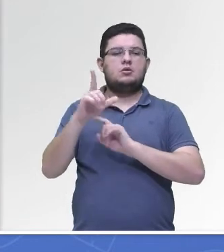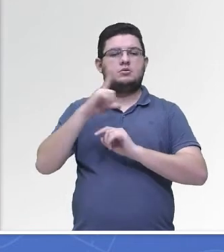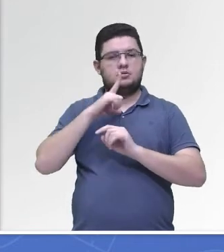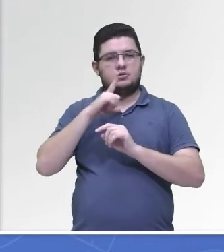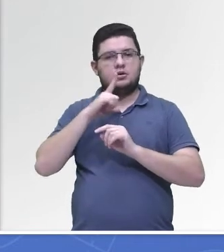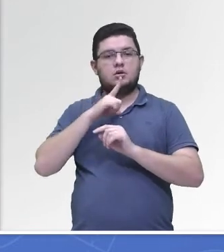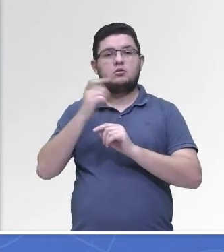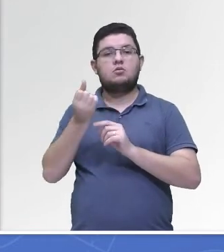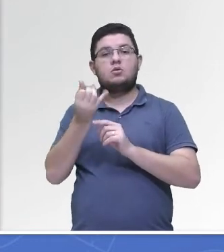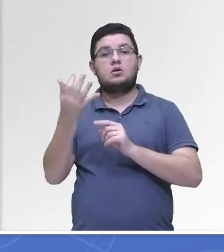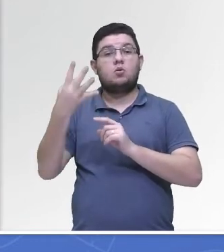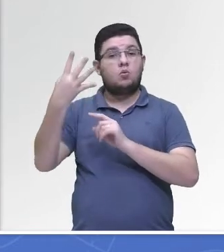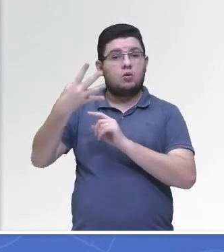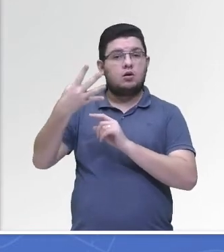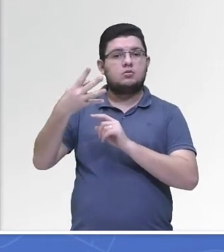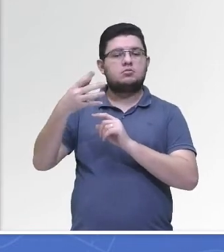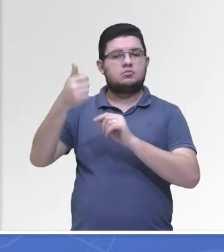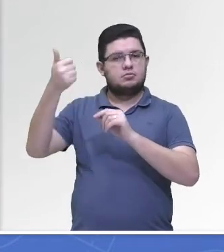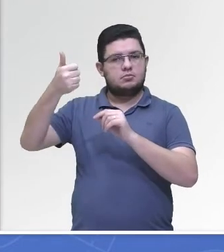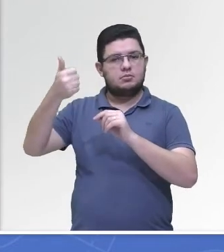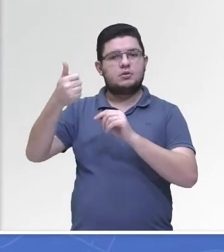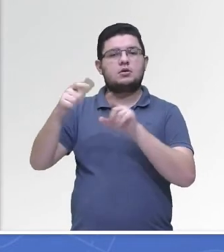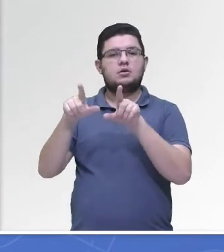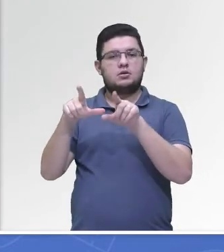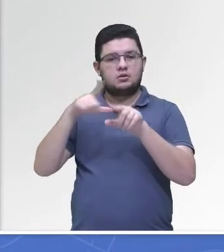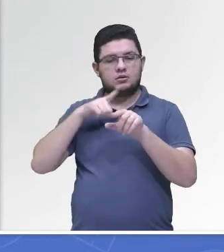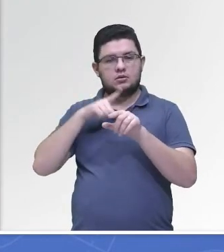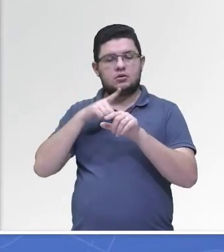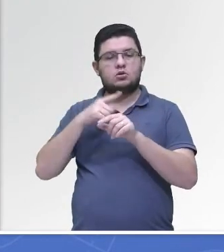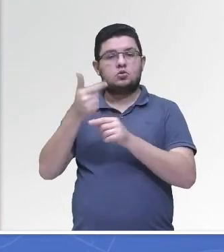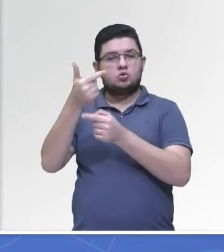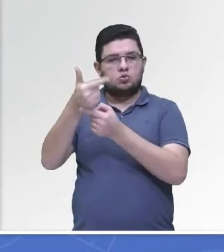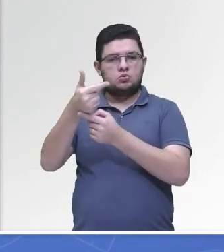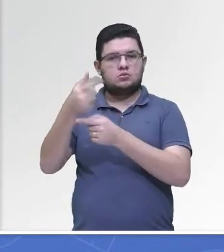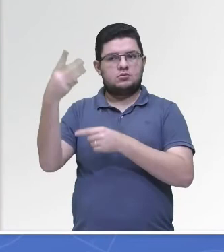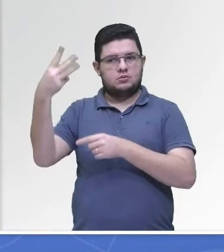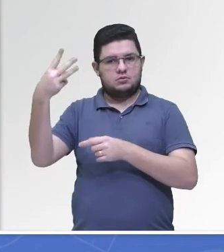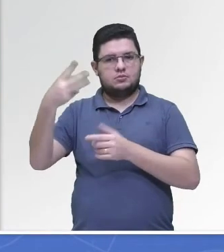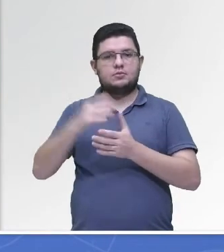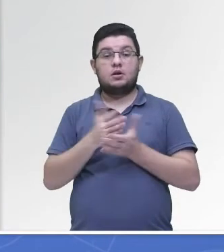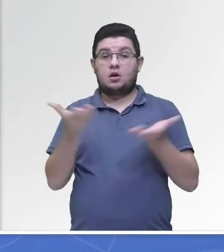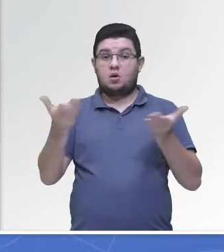2 carbonos terciários. Ok? Vamos para a terceira questão.